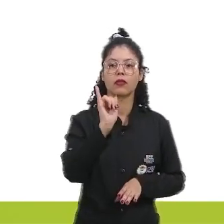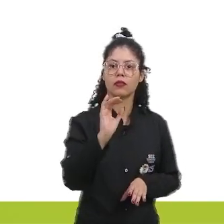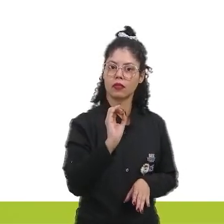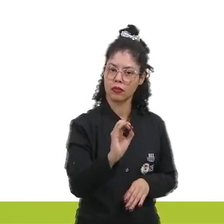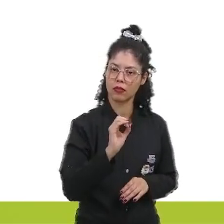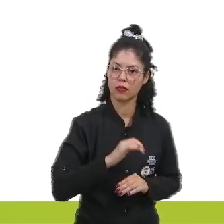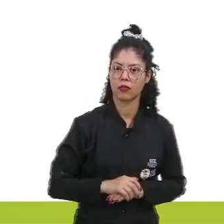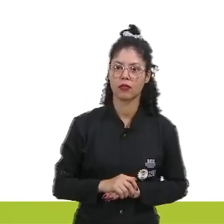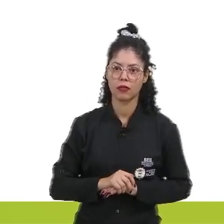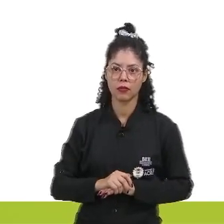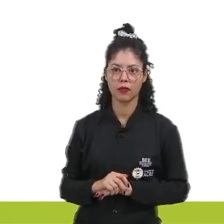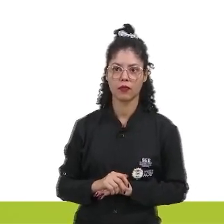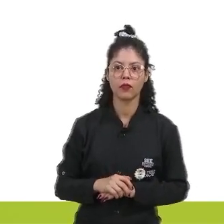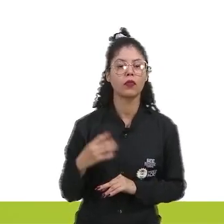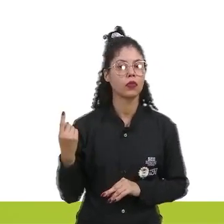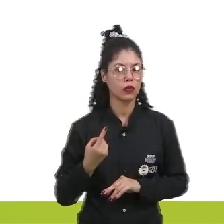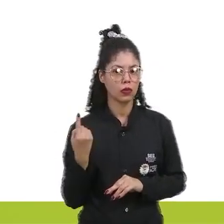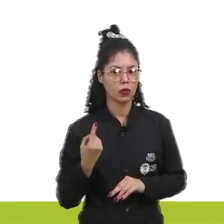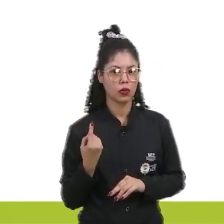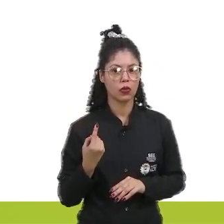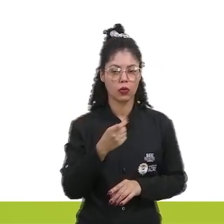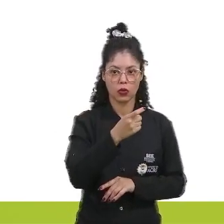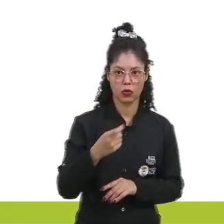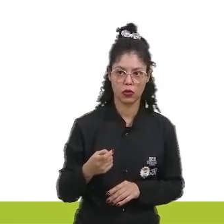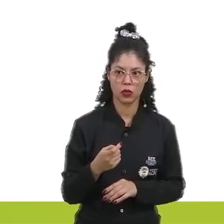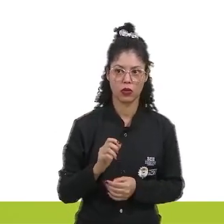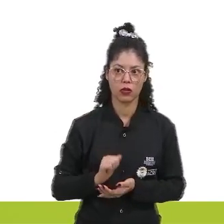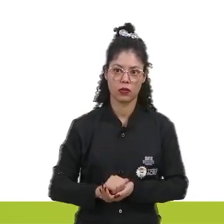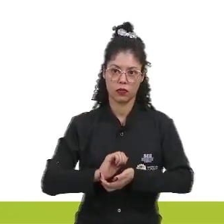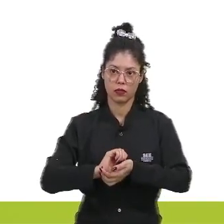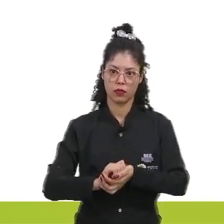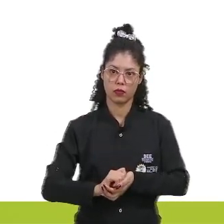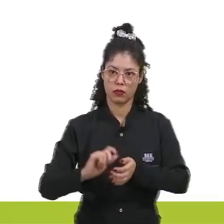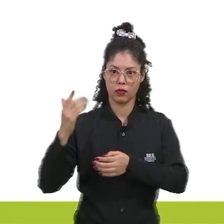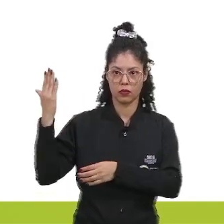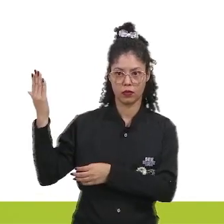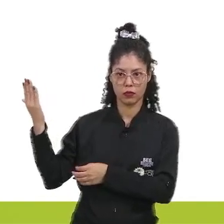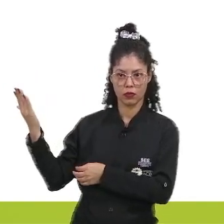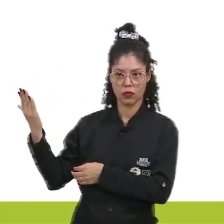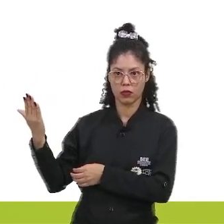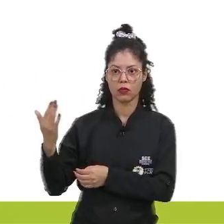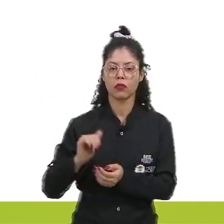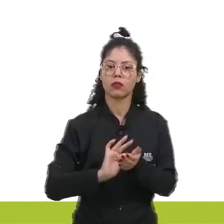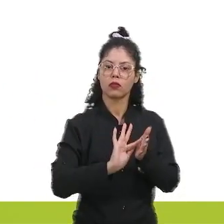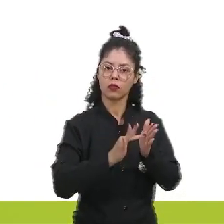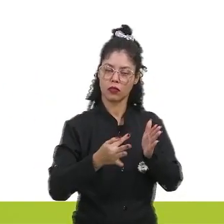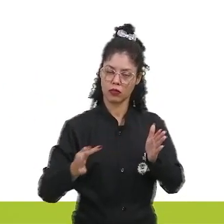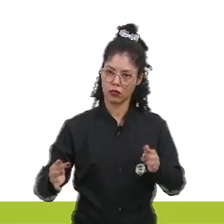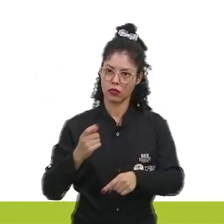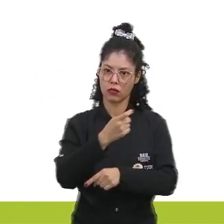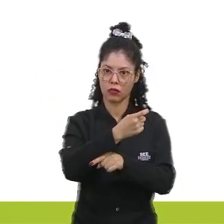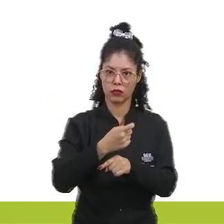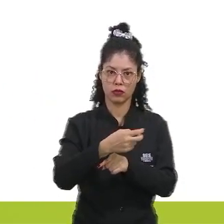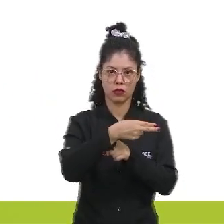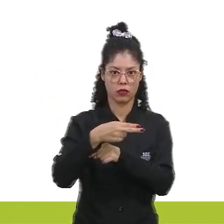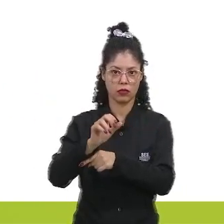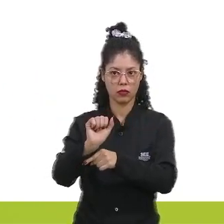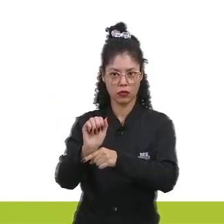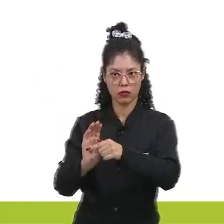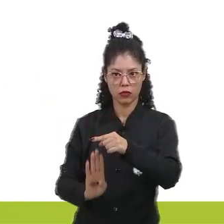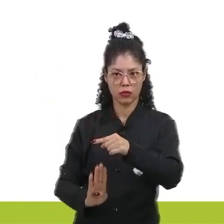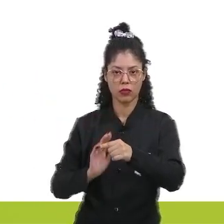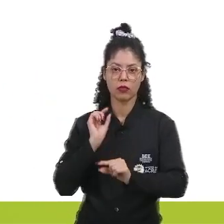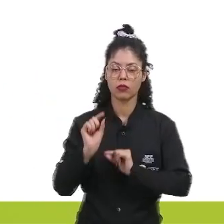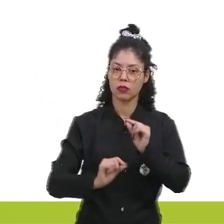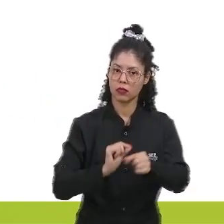bom? E ao isolar o valor de x, eu chego nessa lei de formação aqui, ó, tá vendo? Uma formulazinha para a gente trabalhar o zero da função. Professor, o